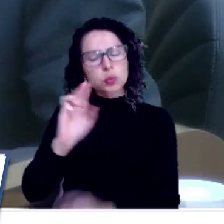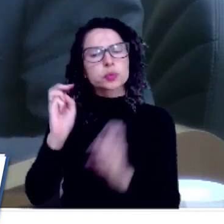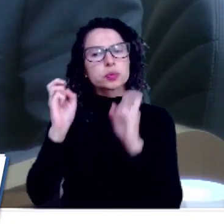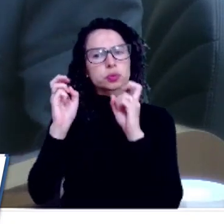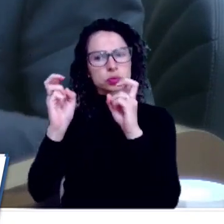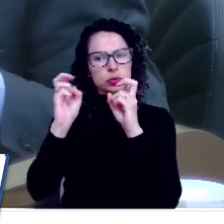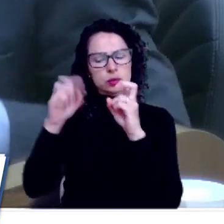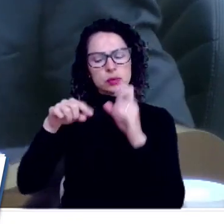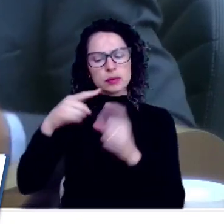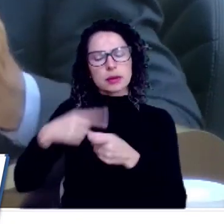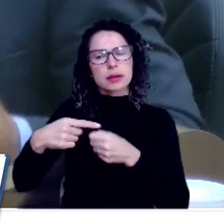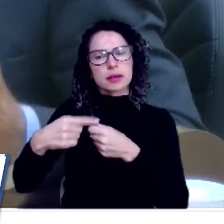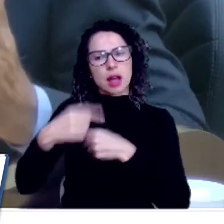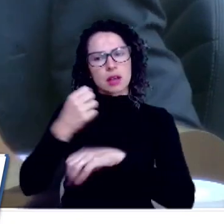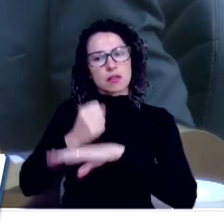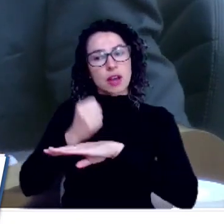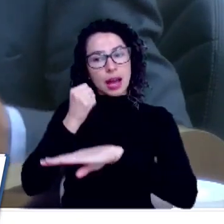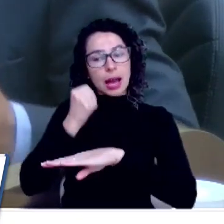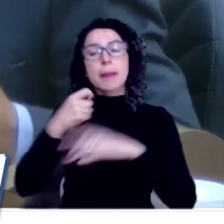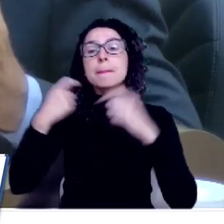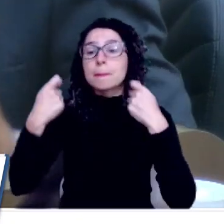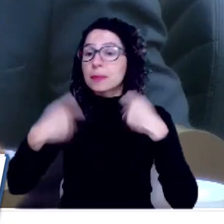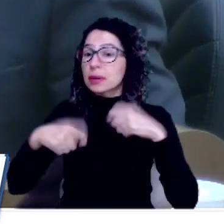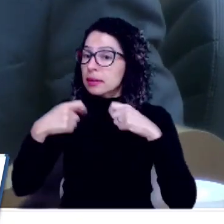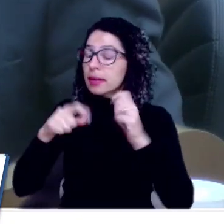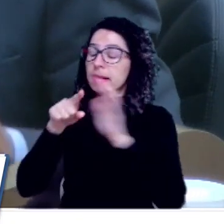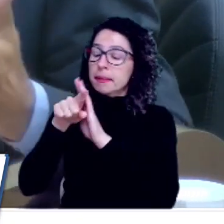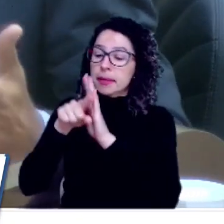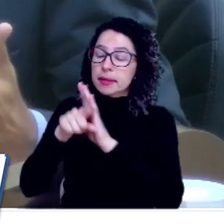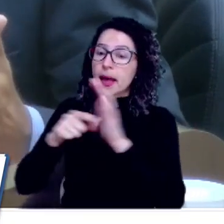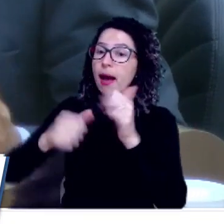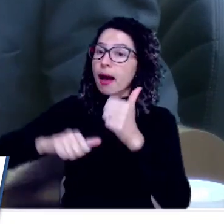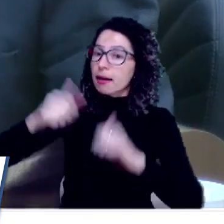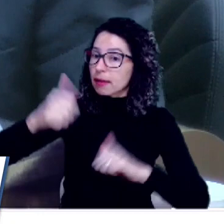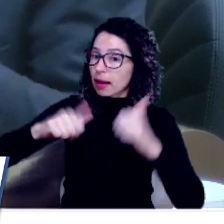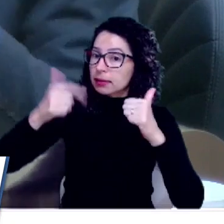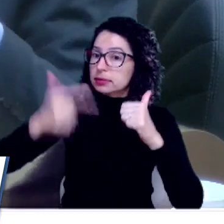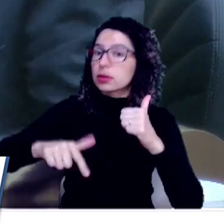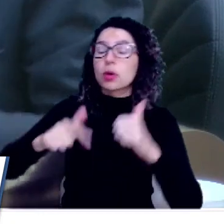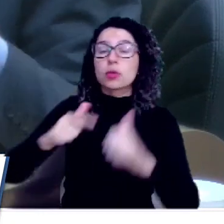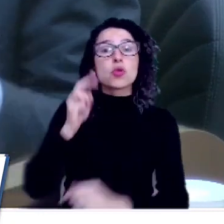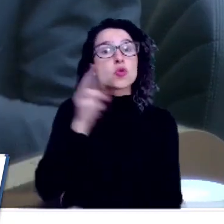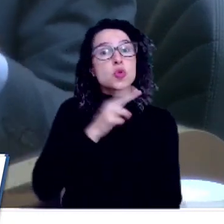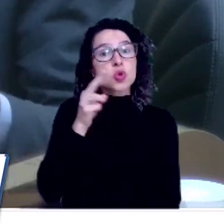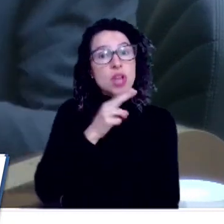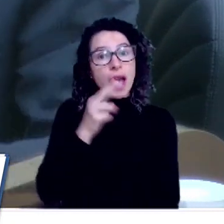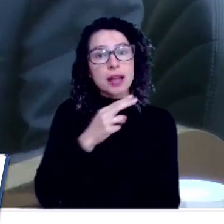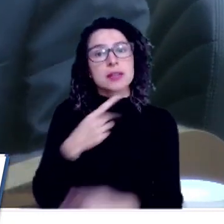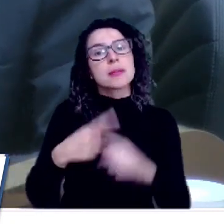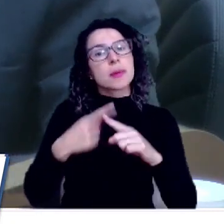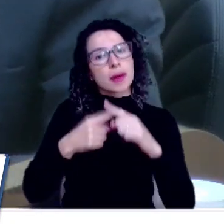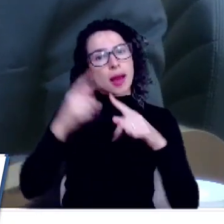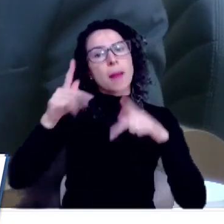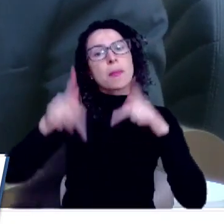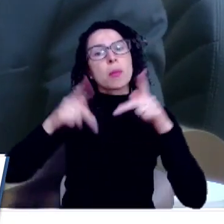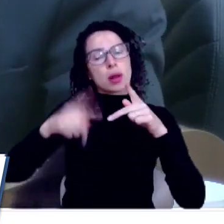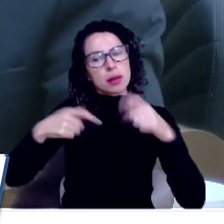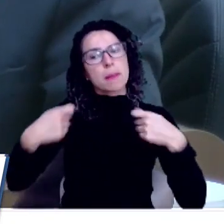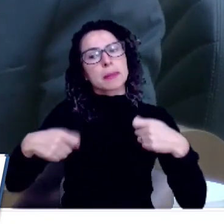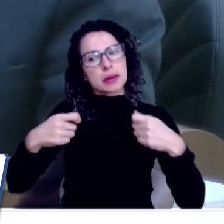de Franca. Tem que ser revisto esta questão, e urgente, porque o povo merece mais.